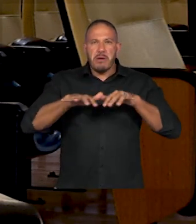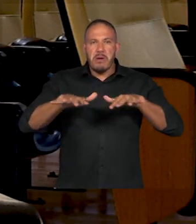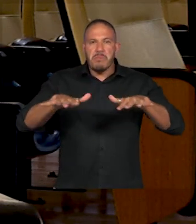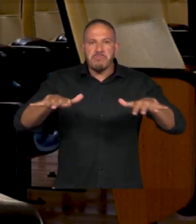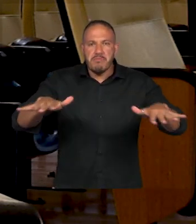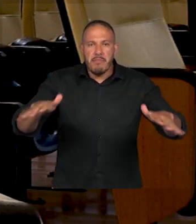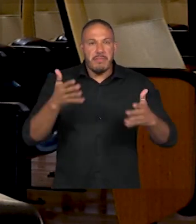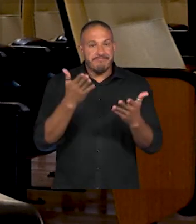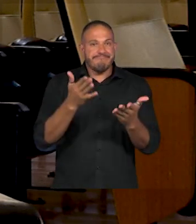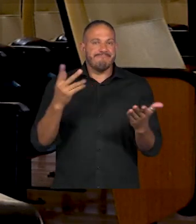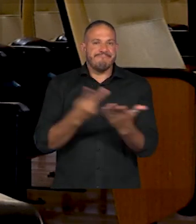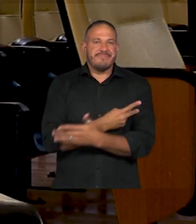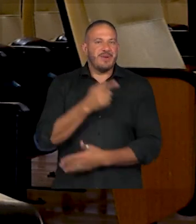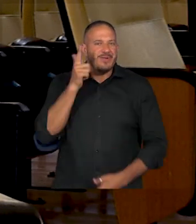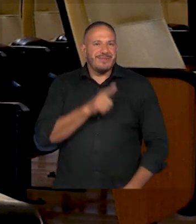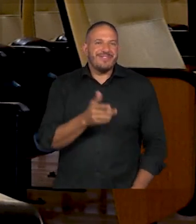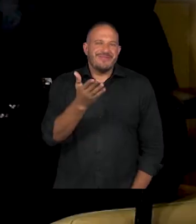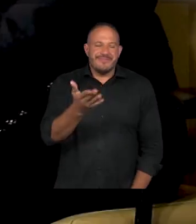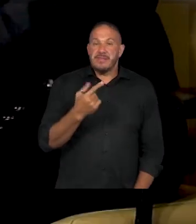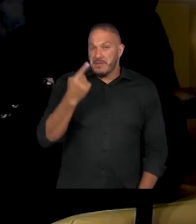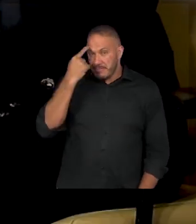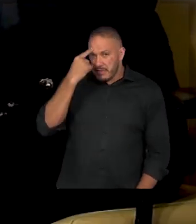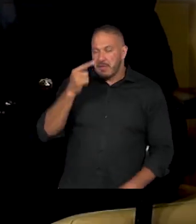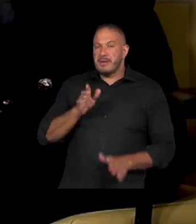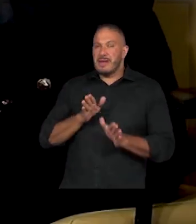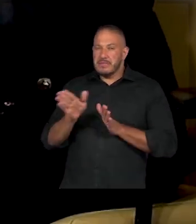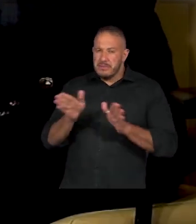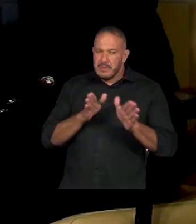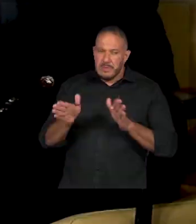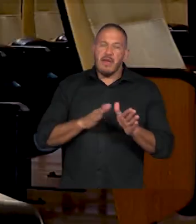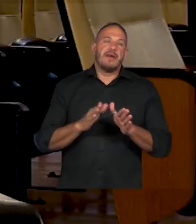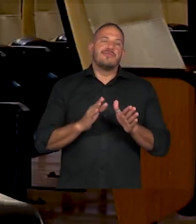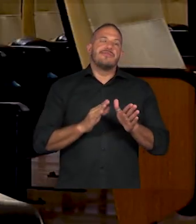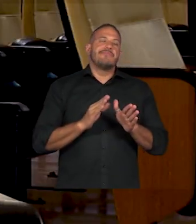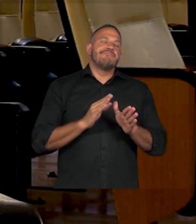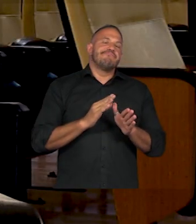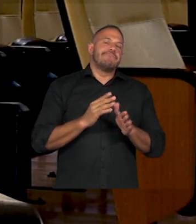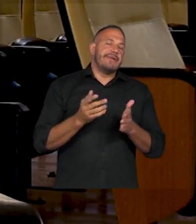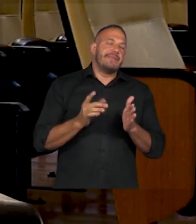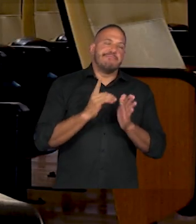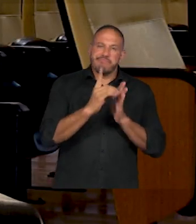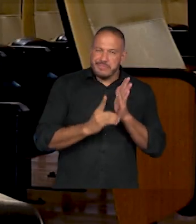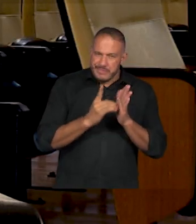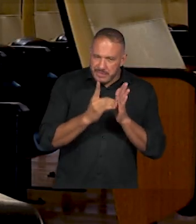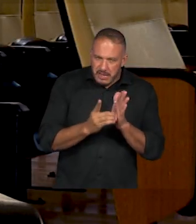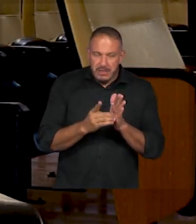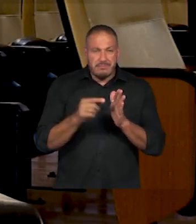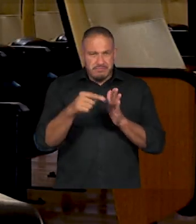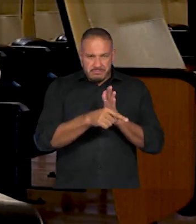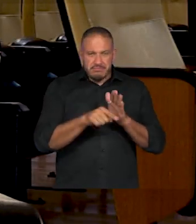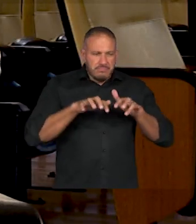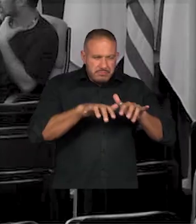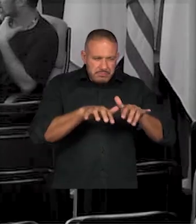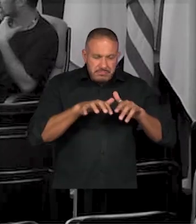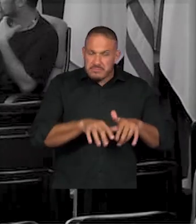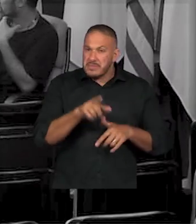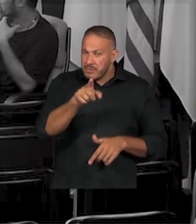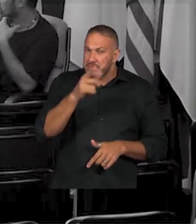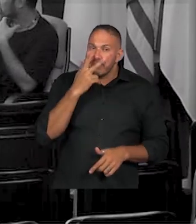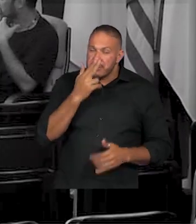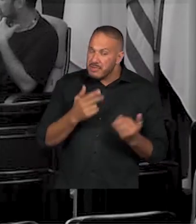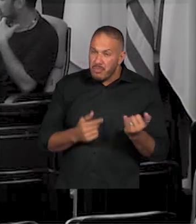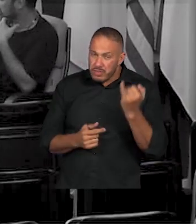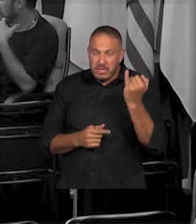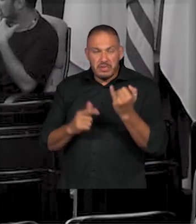Então, assim, se a gente pensar na acessibilidade digital, eu acho que isso é muito importante, porque você dá autonomia para